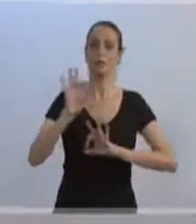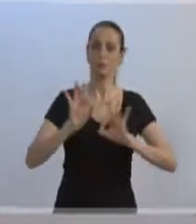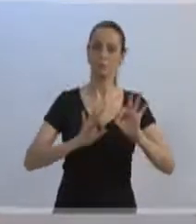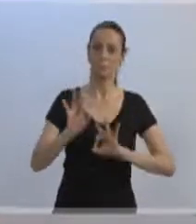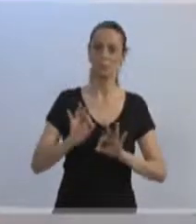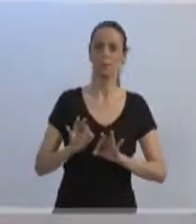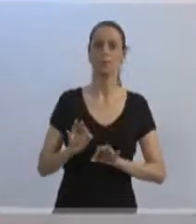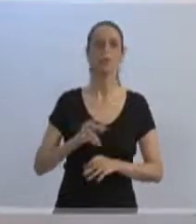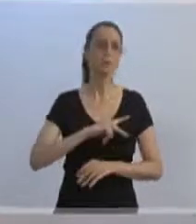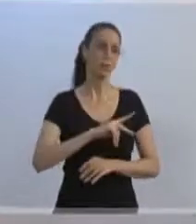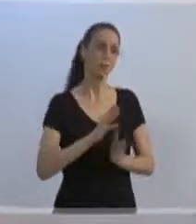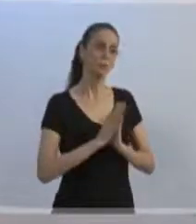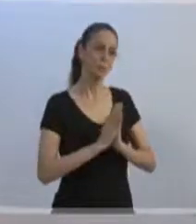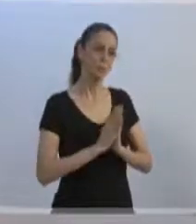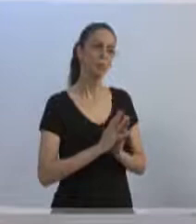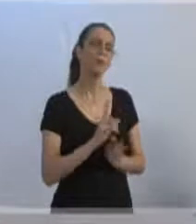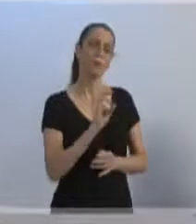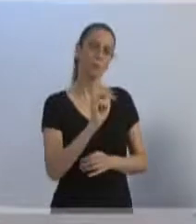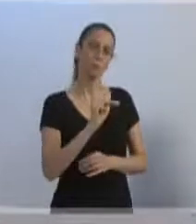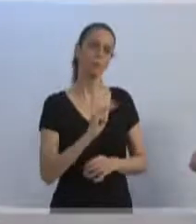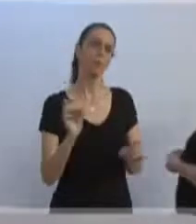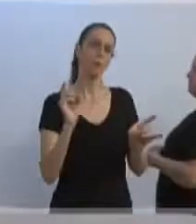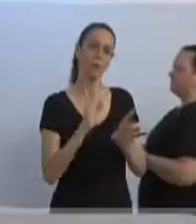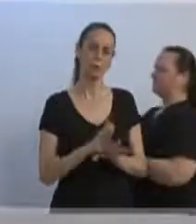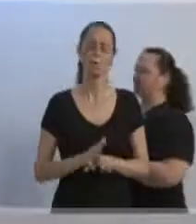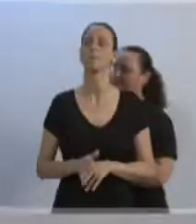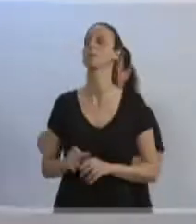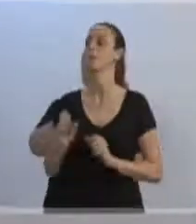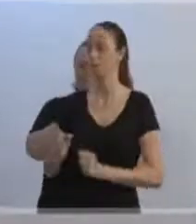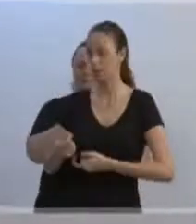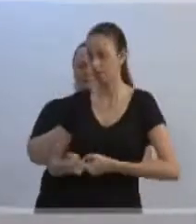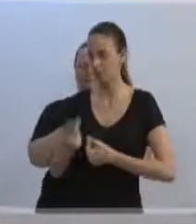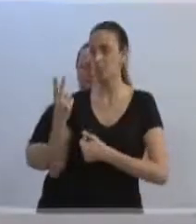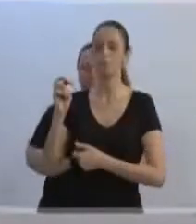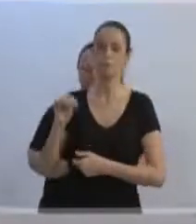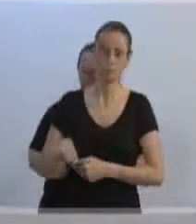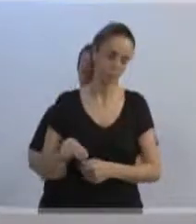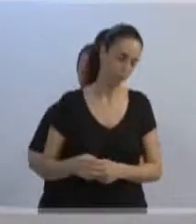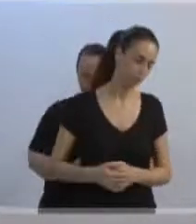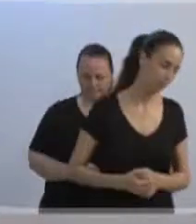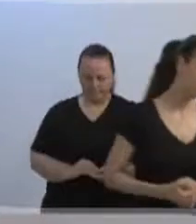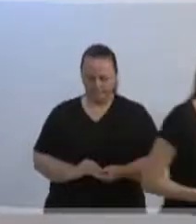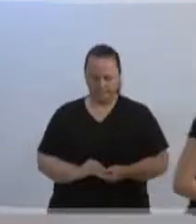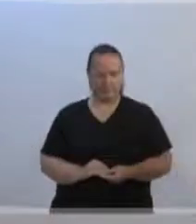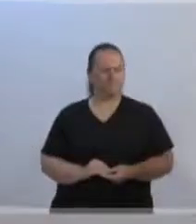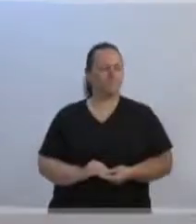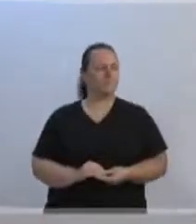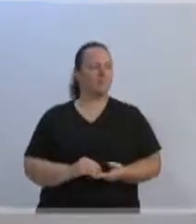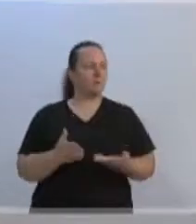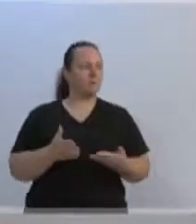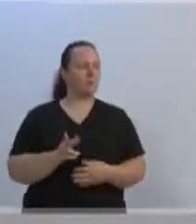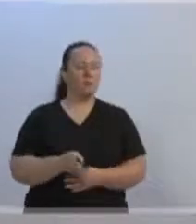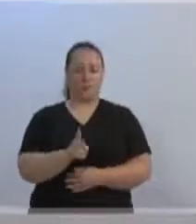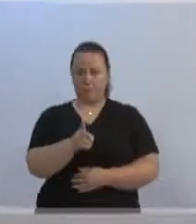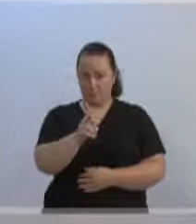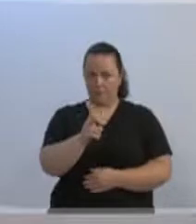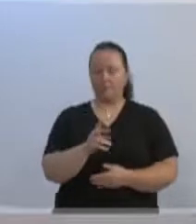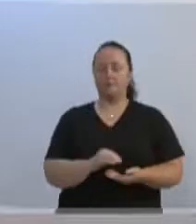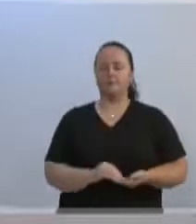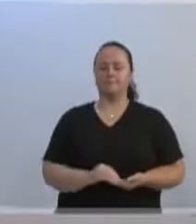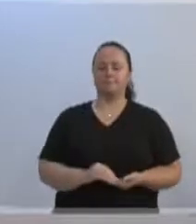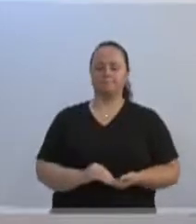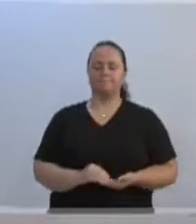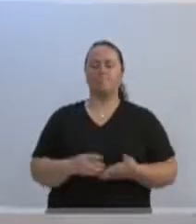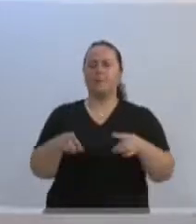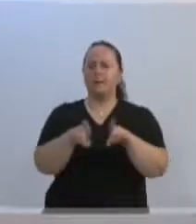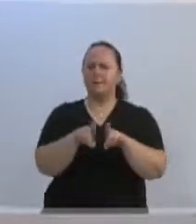em 2011 para concluir pela parte por gentileza concedo vossa excelência 2 - dando sequência é se o presidente queria